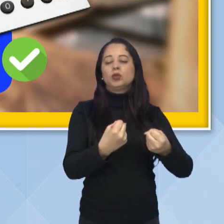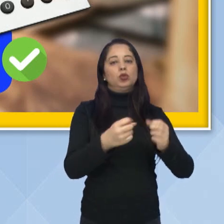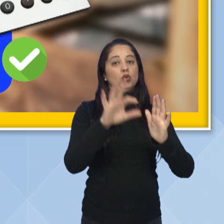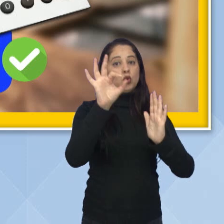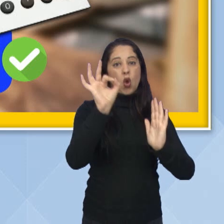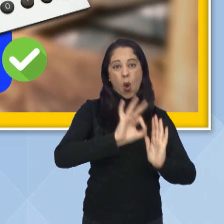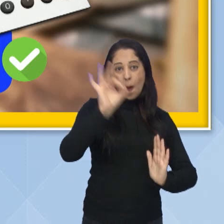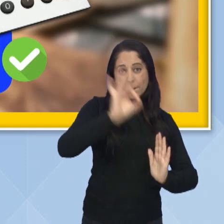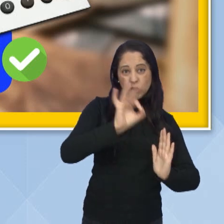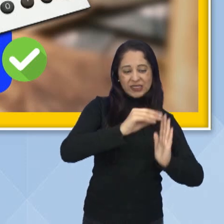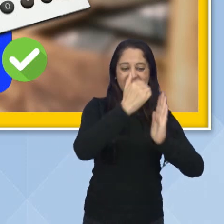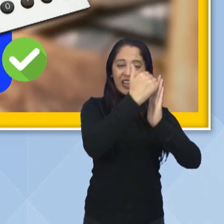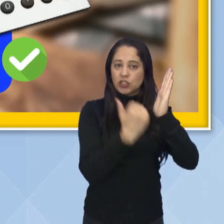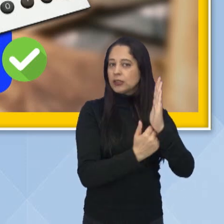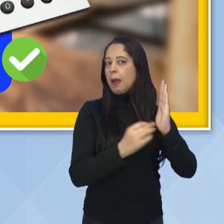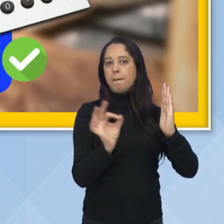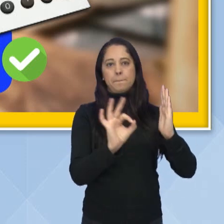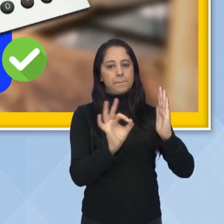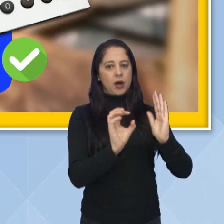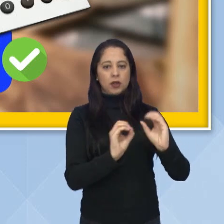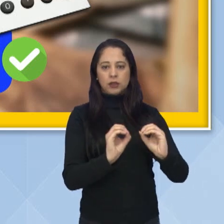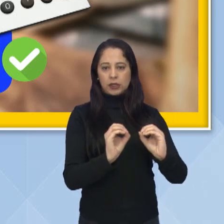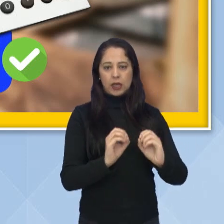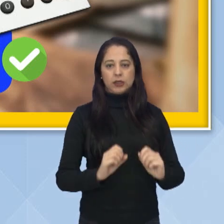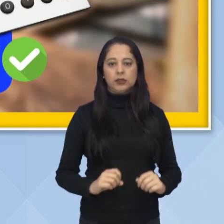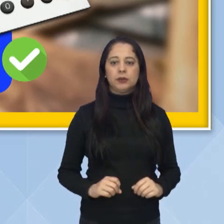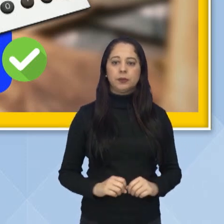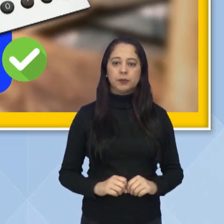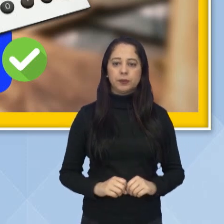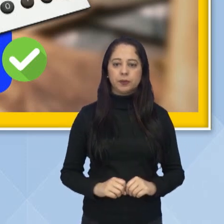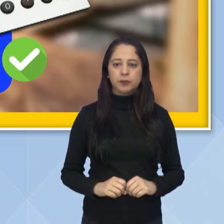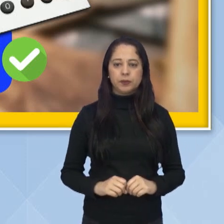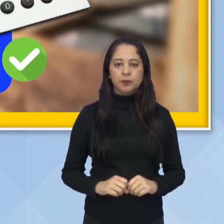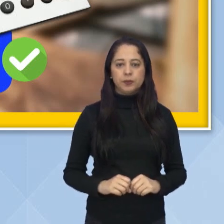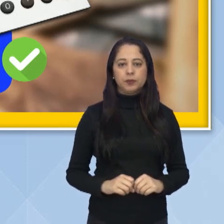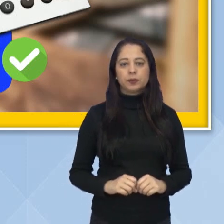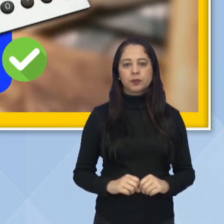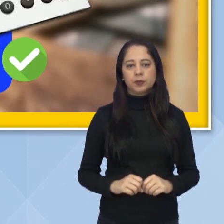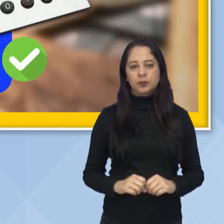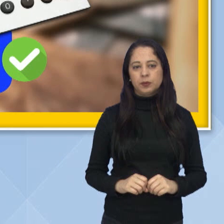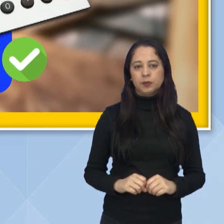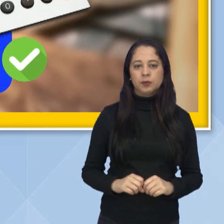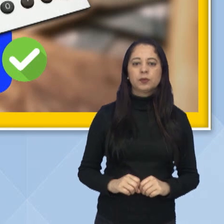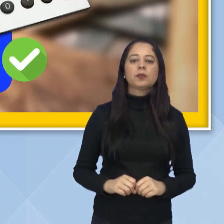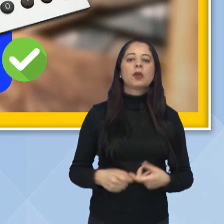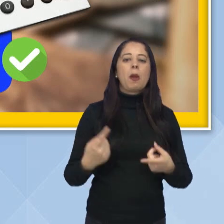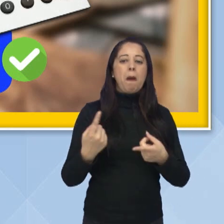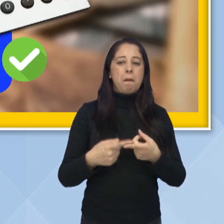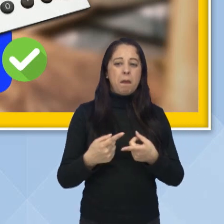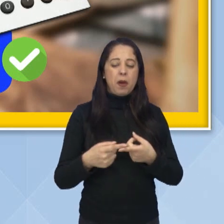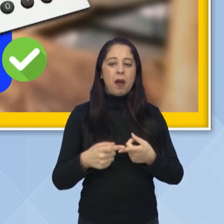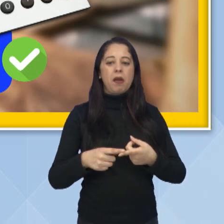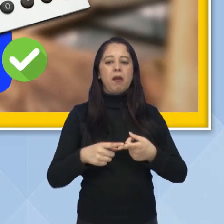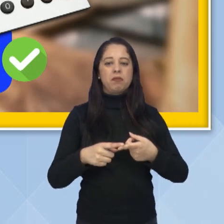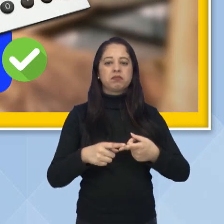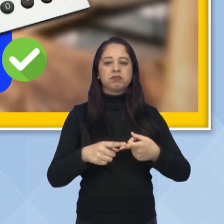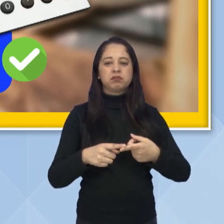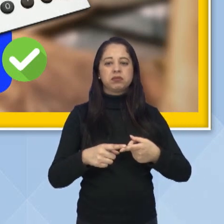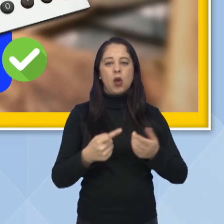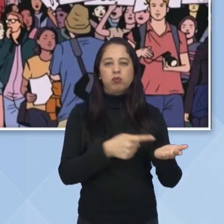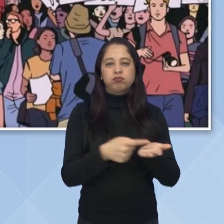o Serviço de Imposto de Serviço de qualquer natureza, devidos aos tomadores ou intermediários